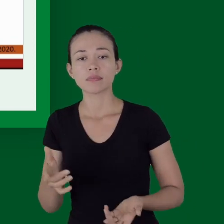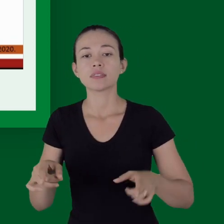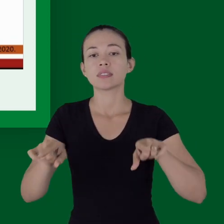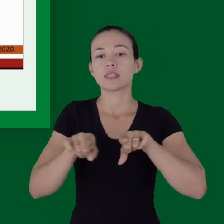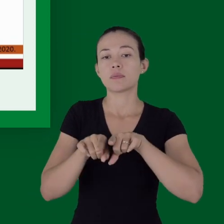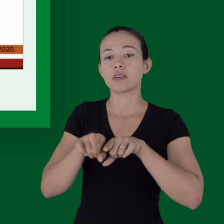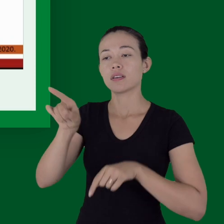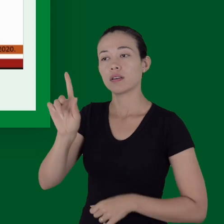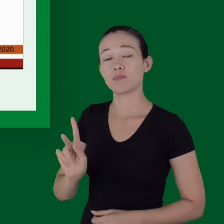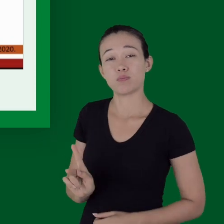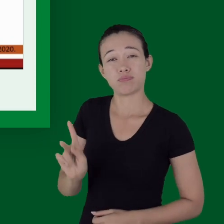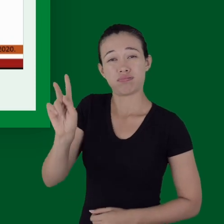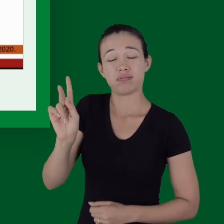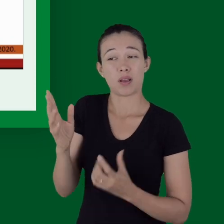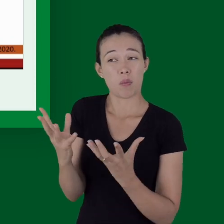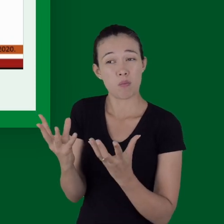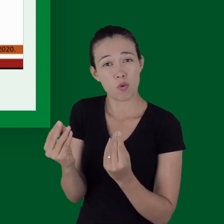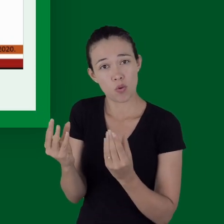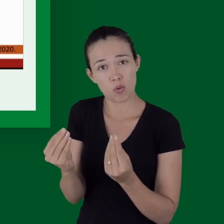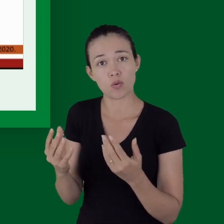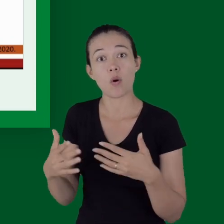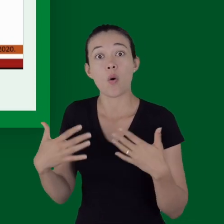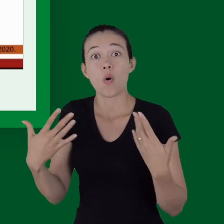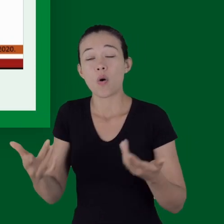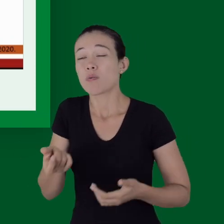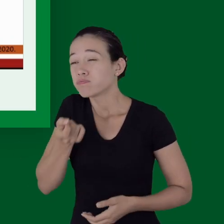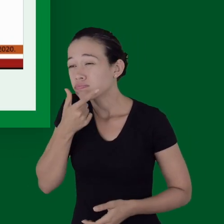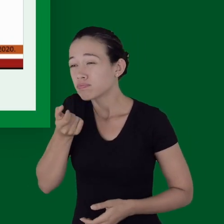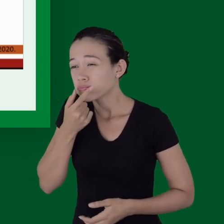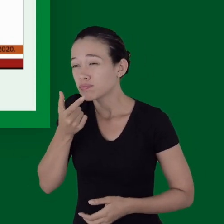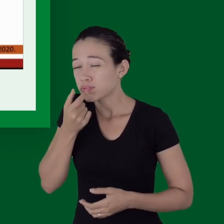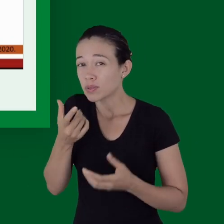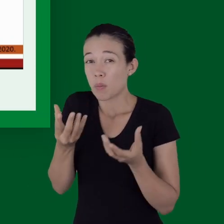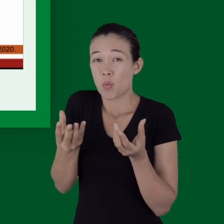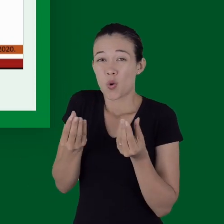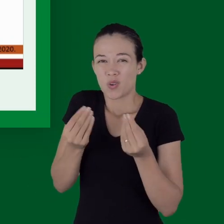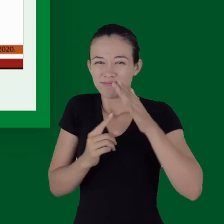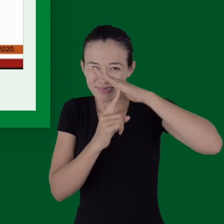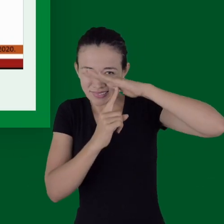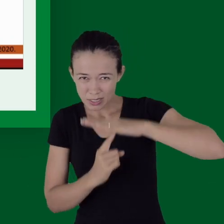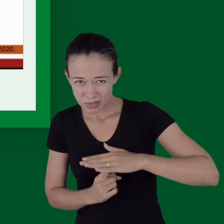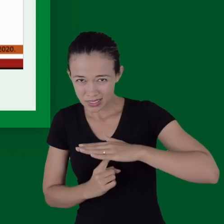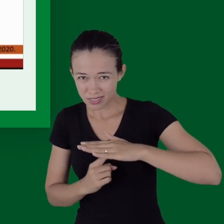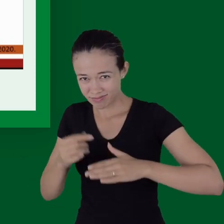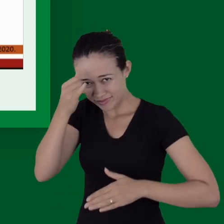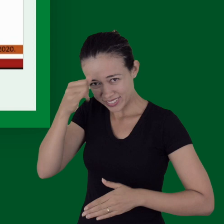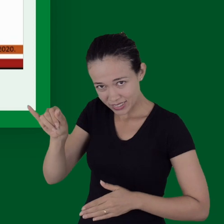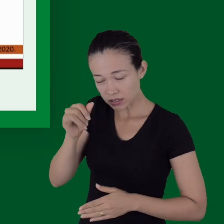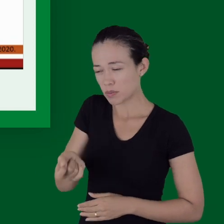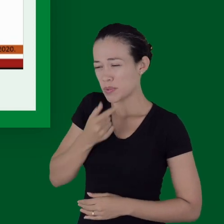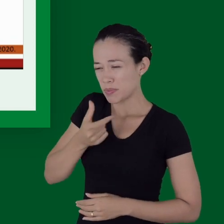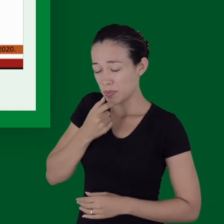hipercalemia e intoxicação por antidepressivos tricíclicos.